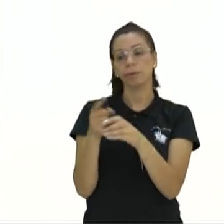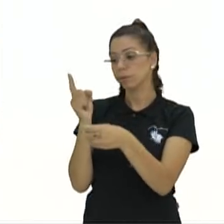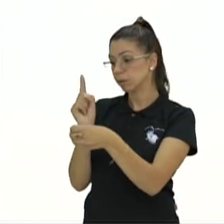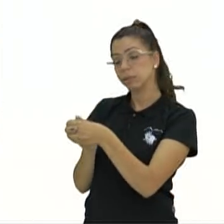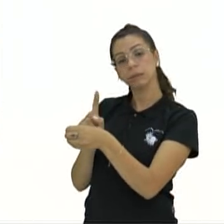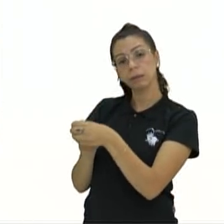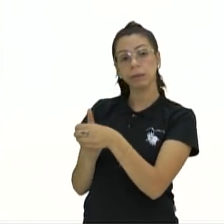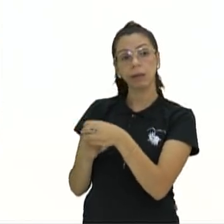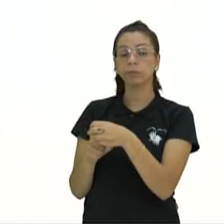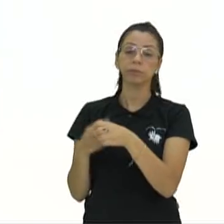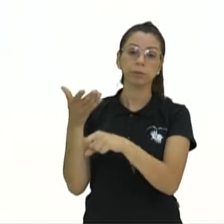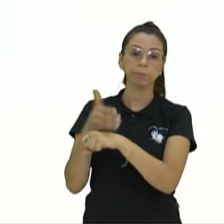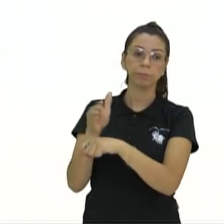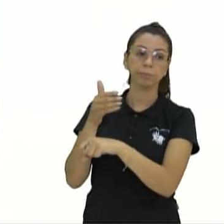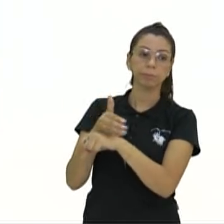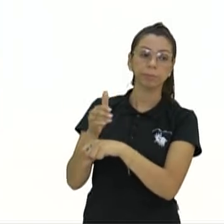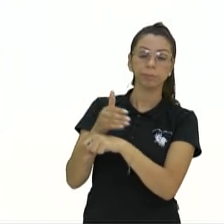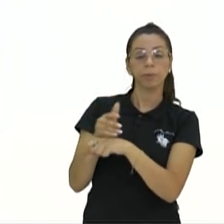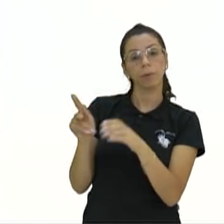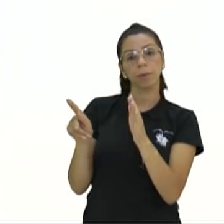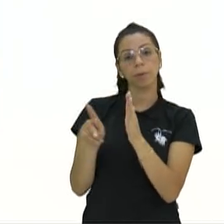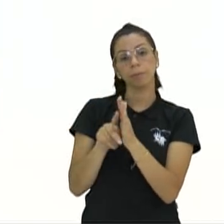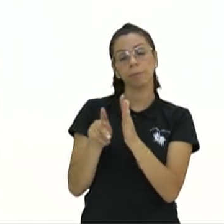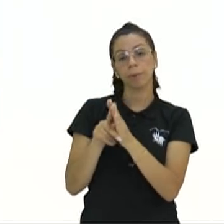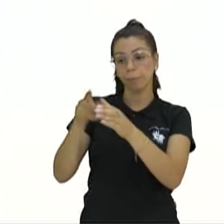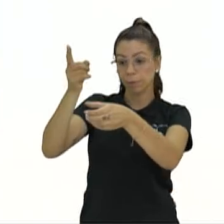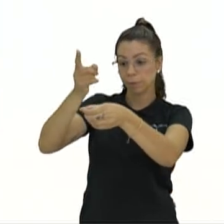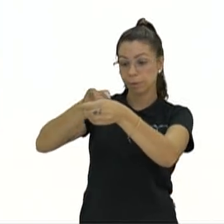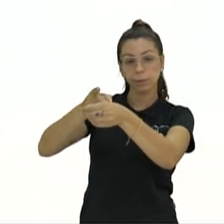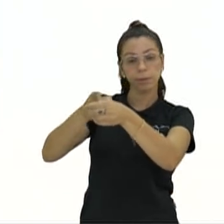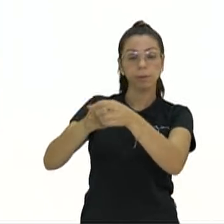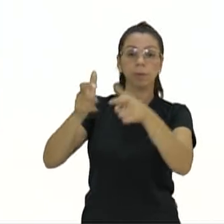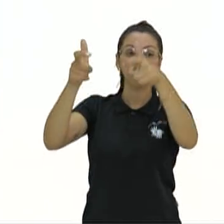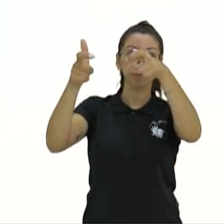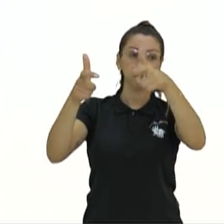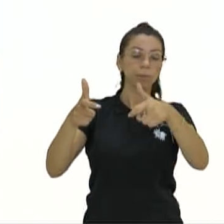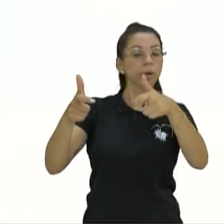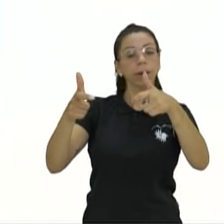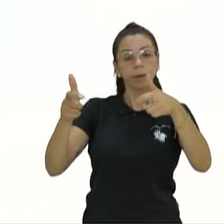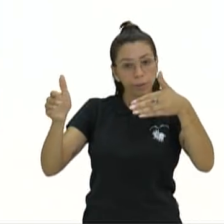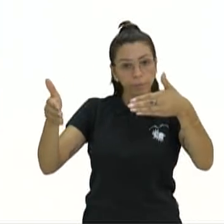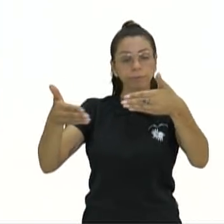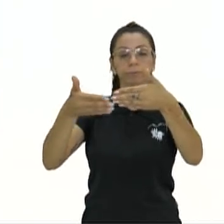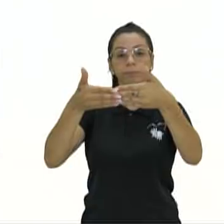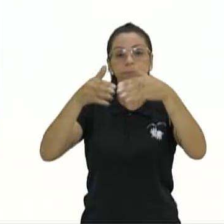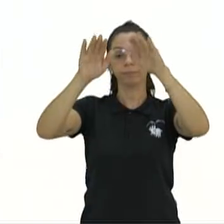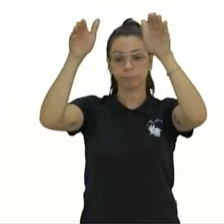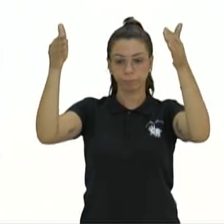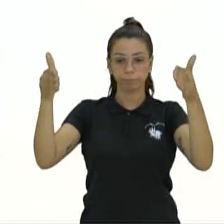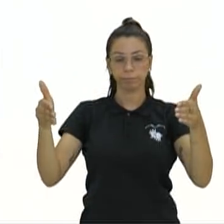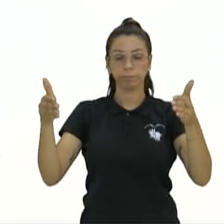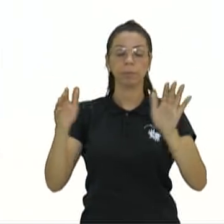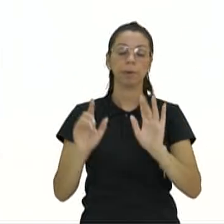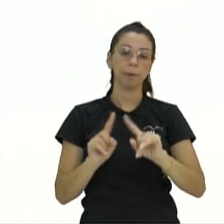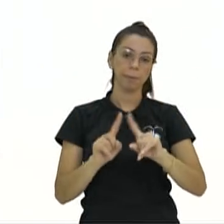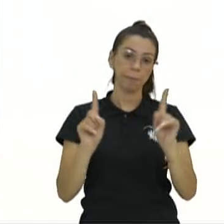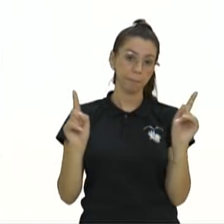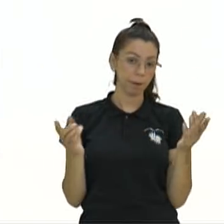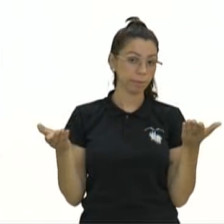né, que são praticadas nos ambientes urbanos ou ainda em lugares fechados. Mas a